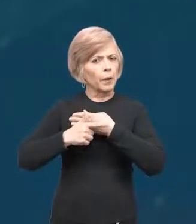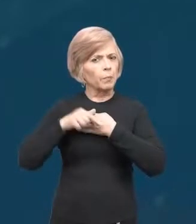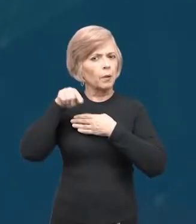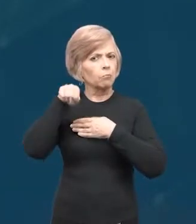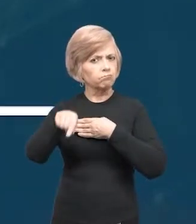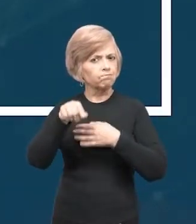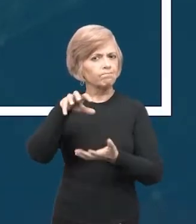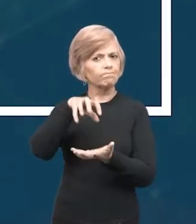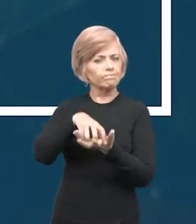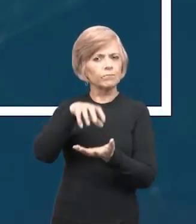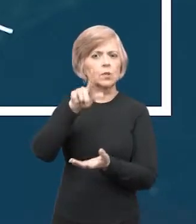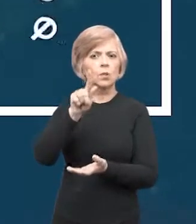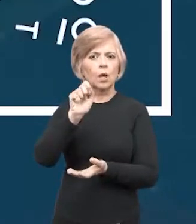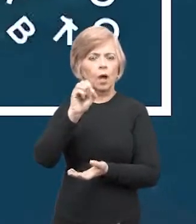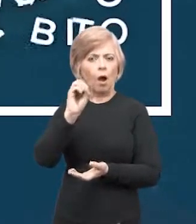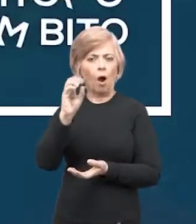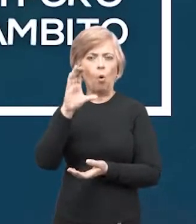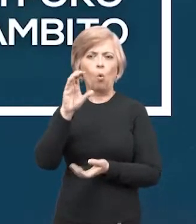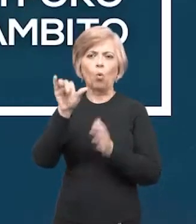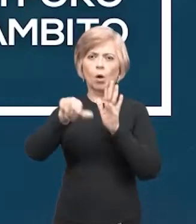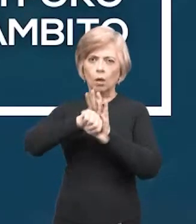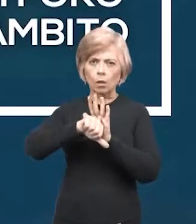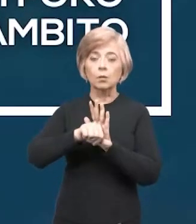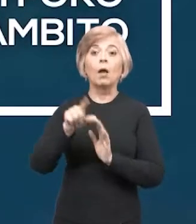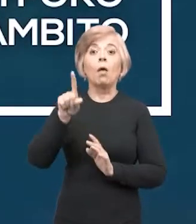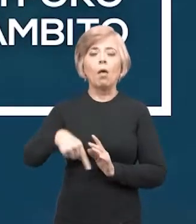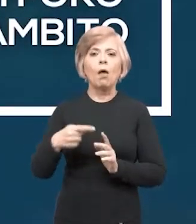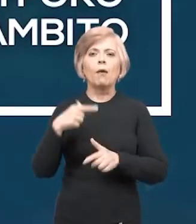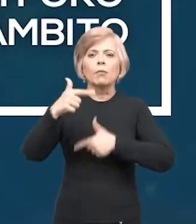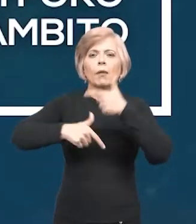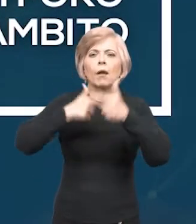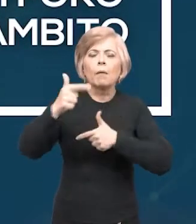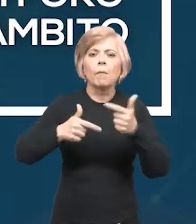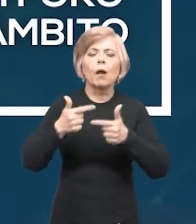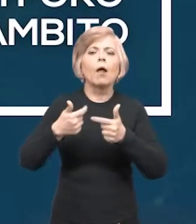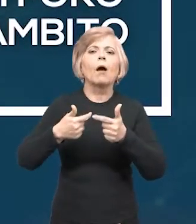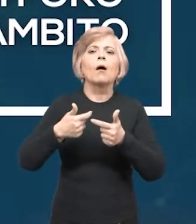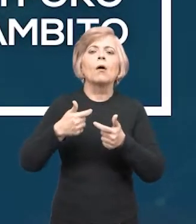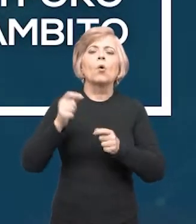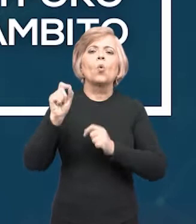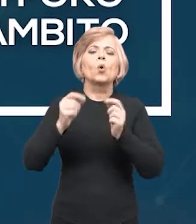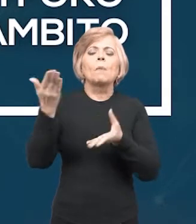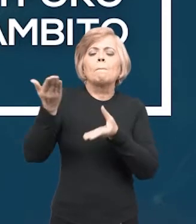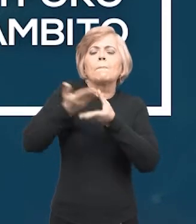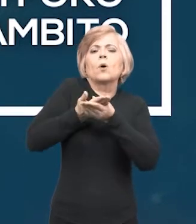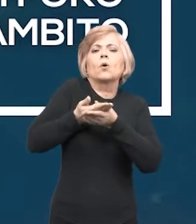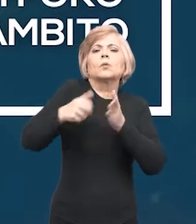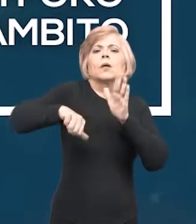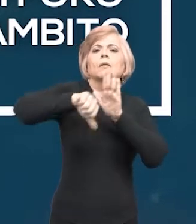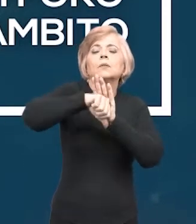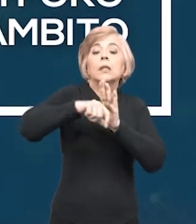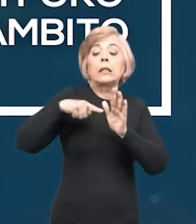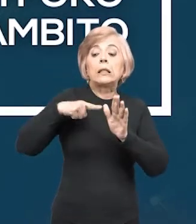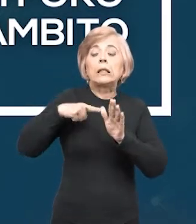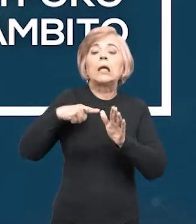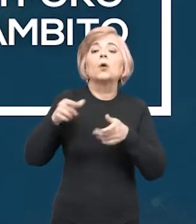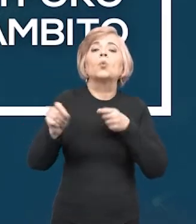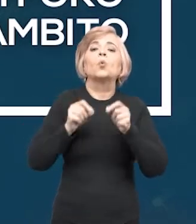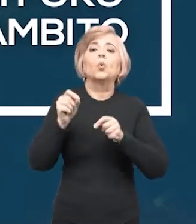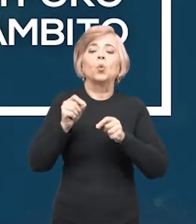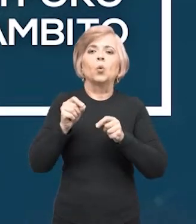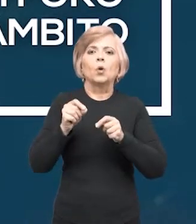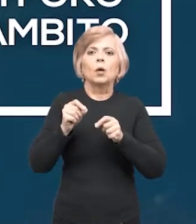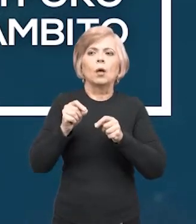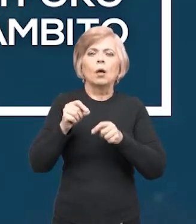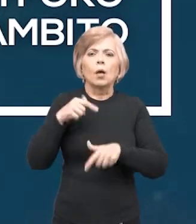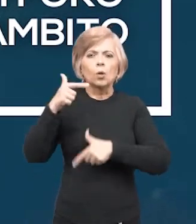nas investigações e nas ações penais em que envolvam agentes com foro por prerrogativa de função